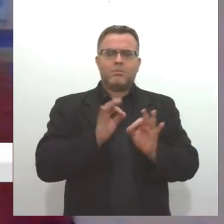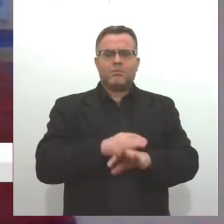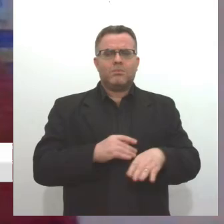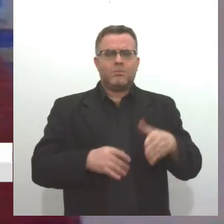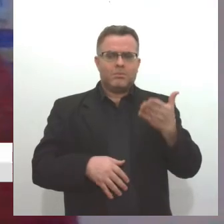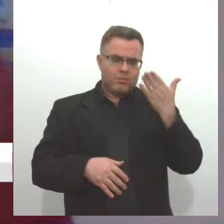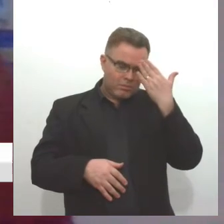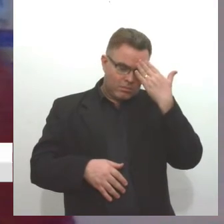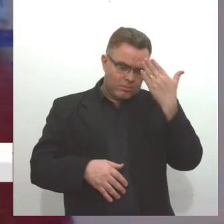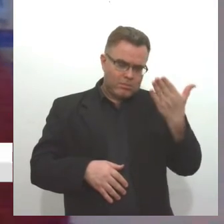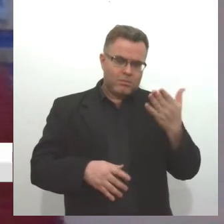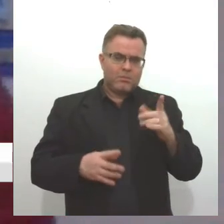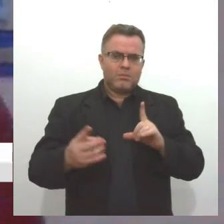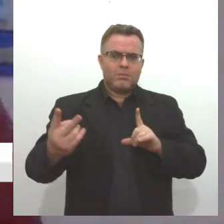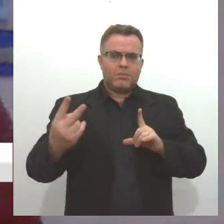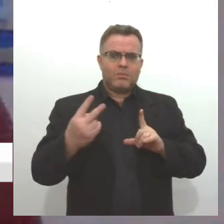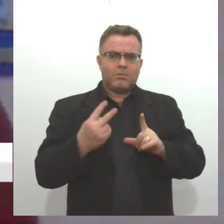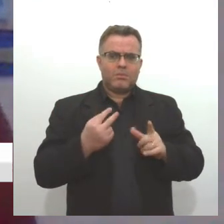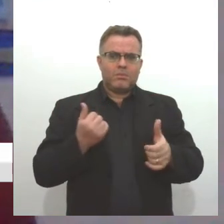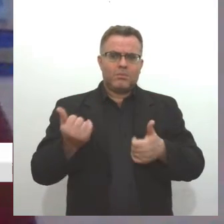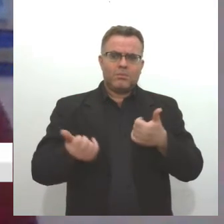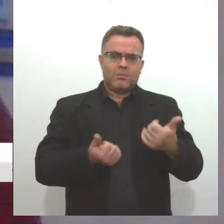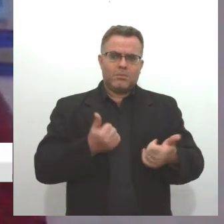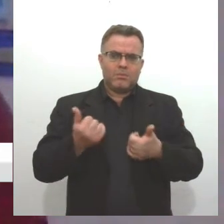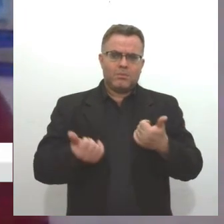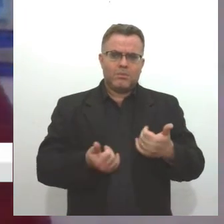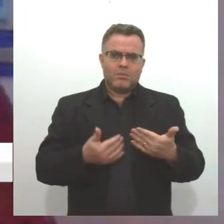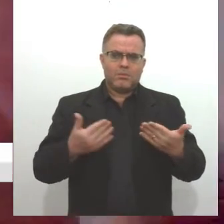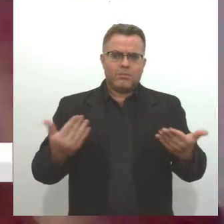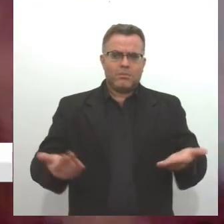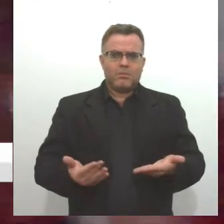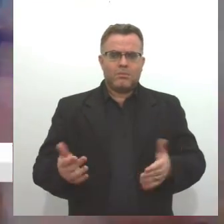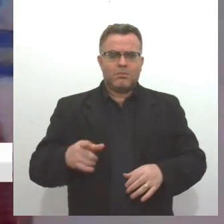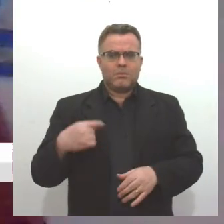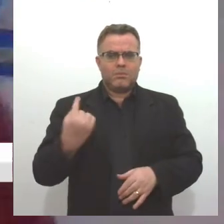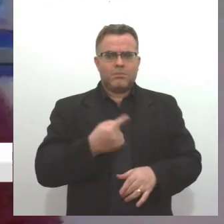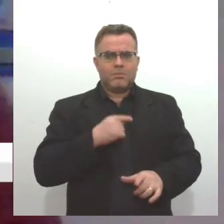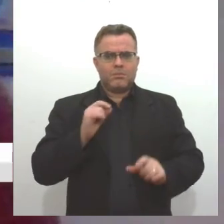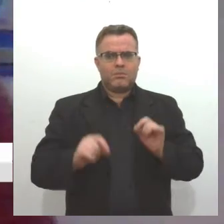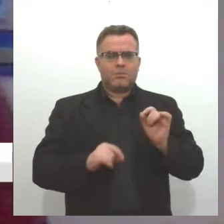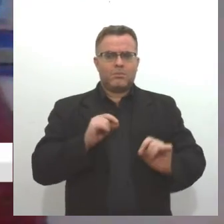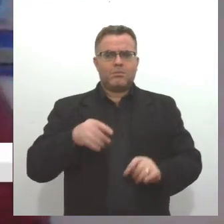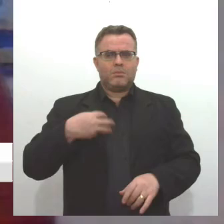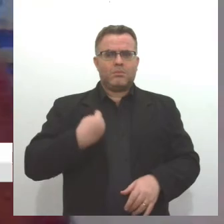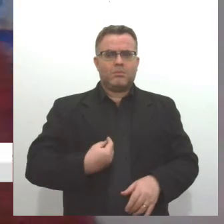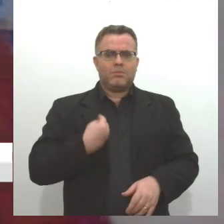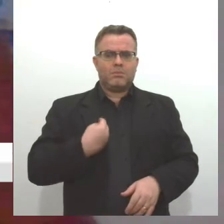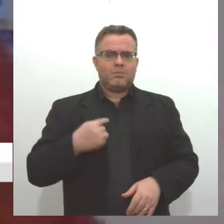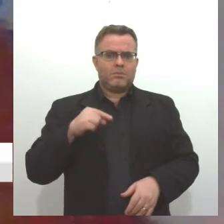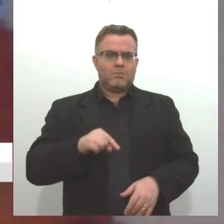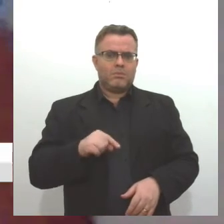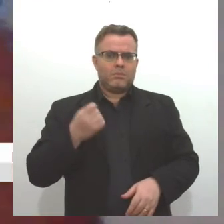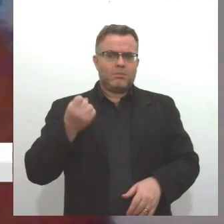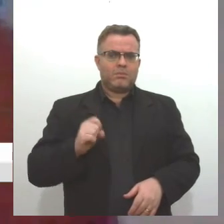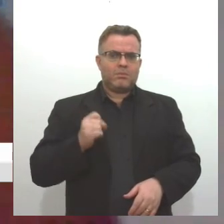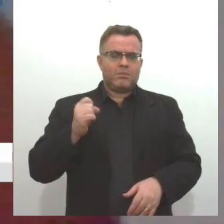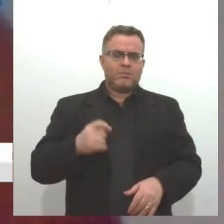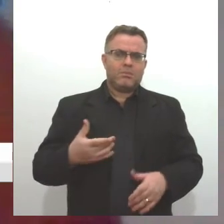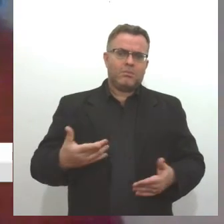escuta de todos vocês, não esmorecer. A gente vive um estado ainda em que o